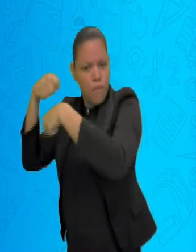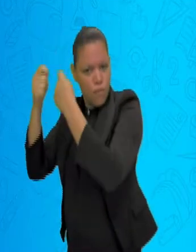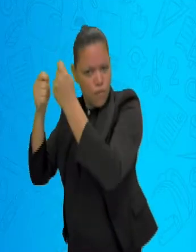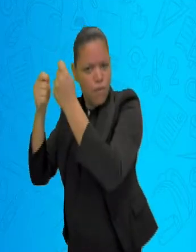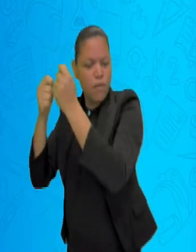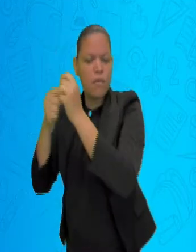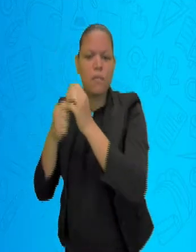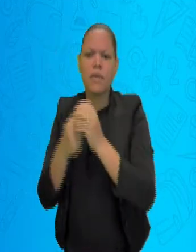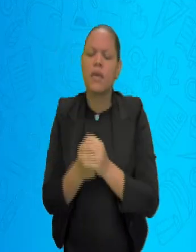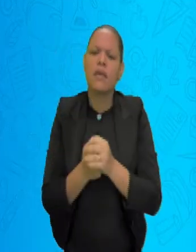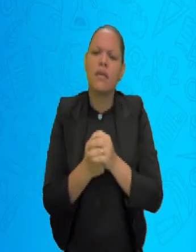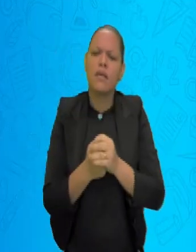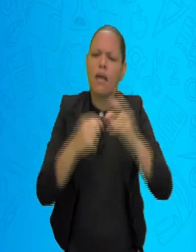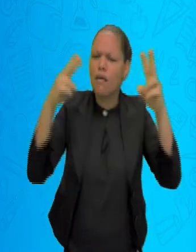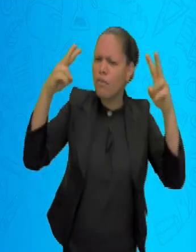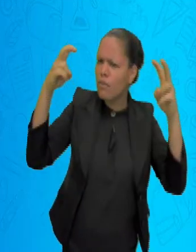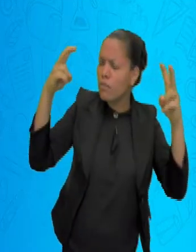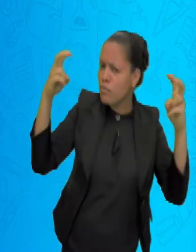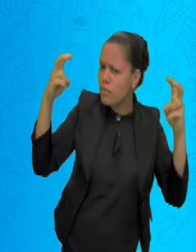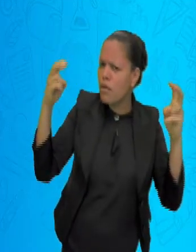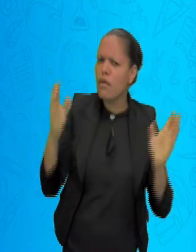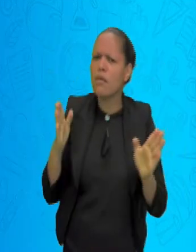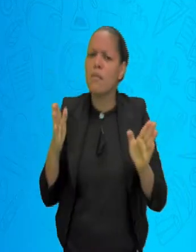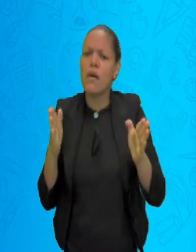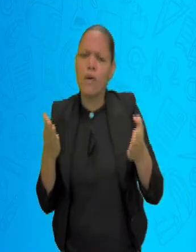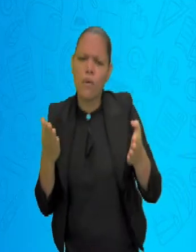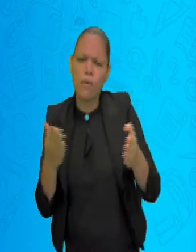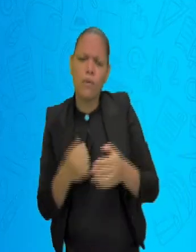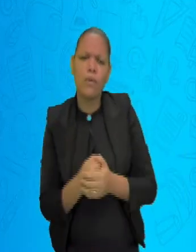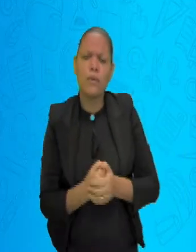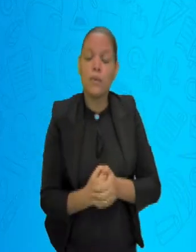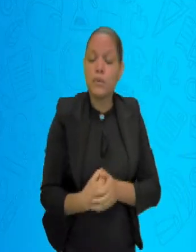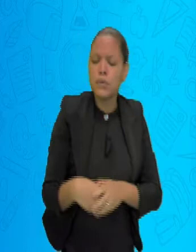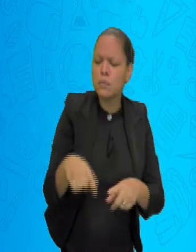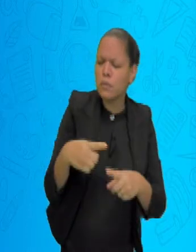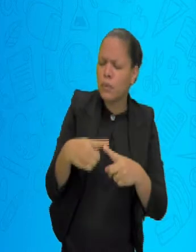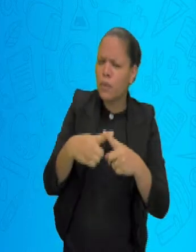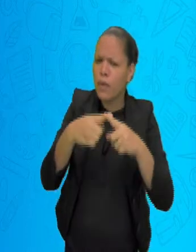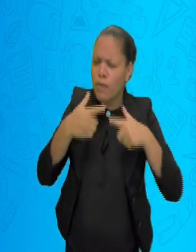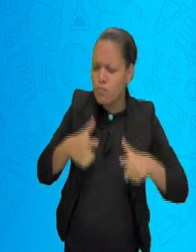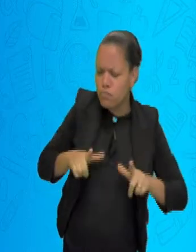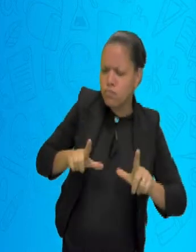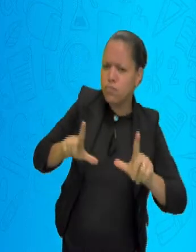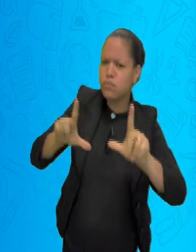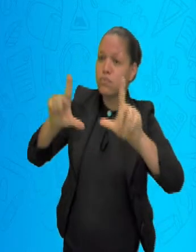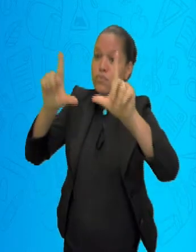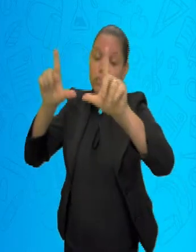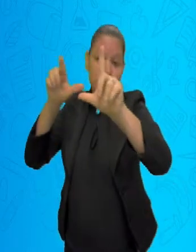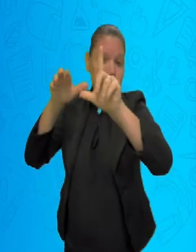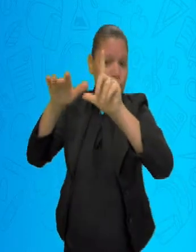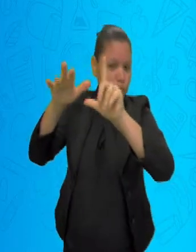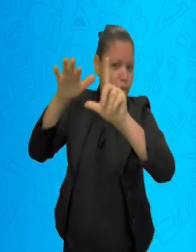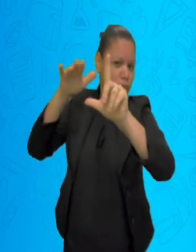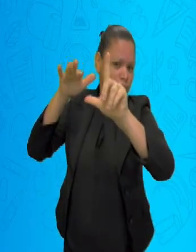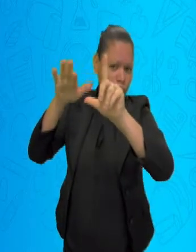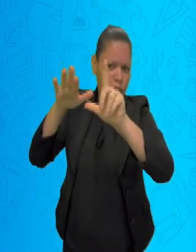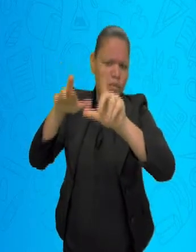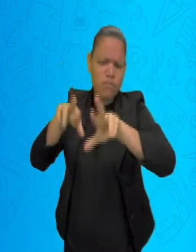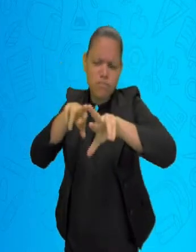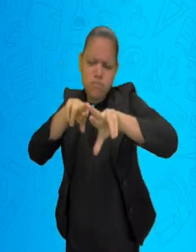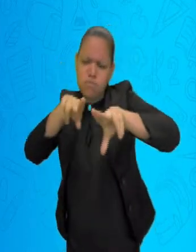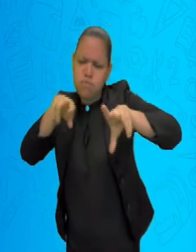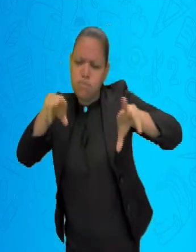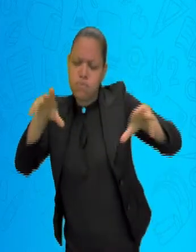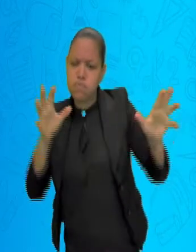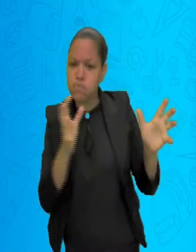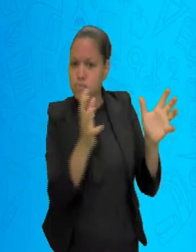como setores agrários, atividades agrárias. Então, falar sobre os setores da economia, nós vamos ter uma amplitude de